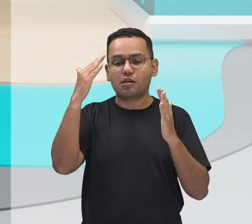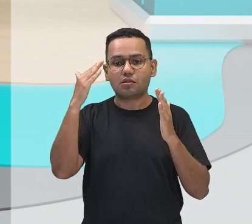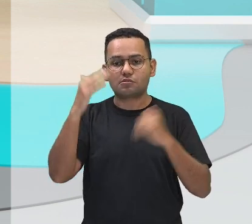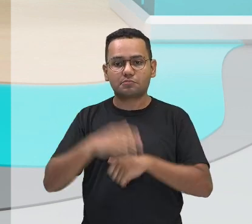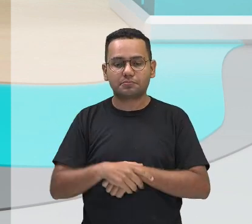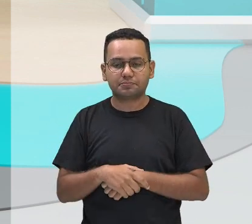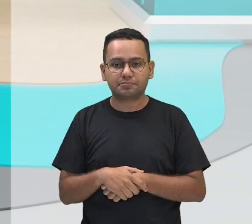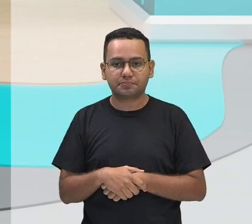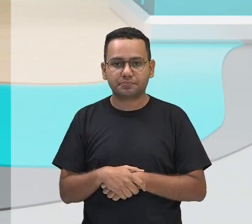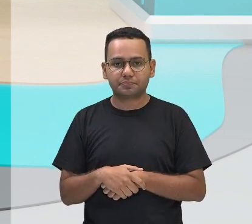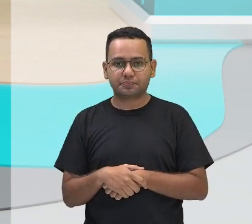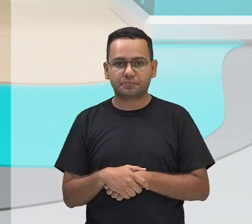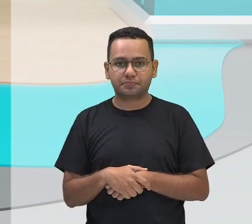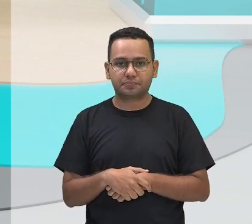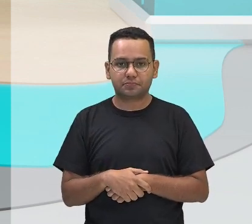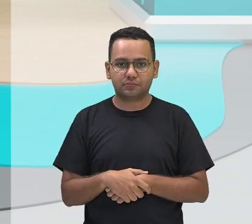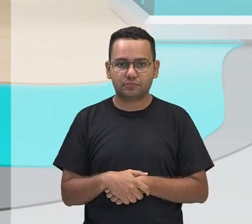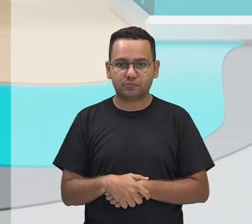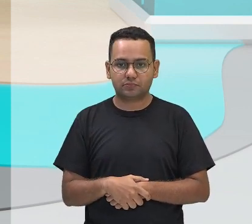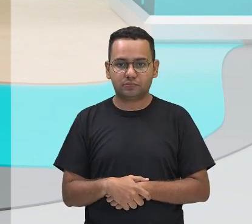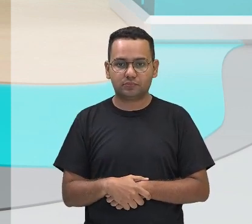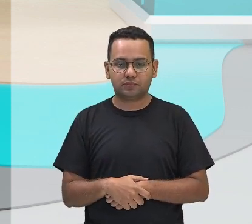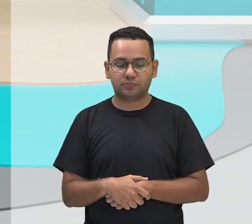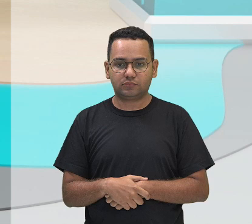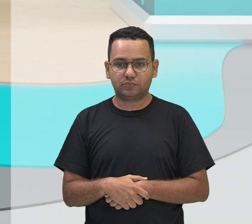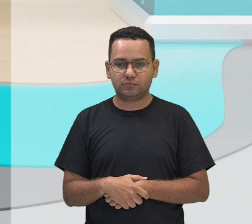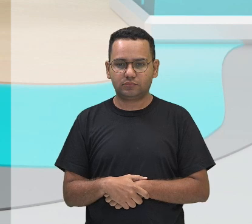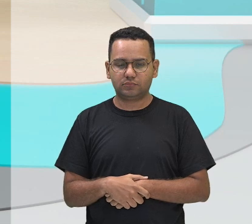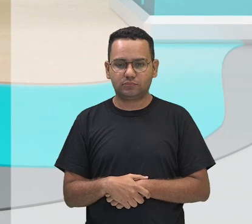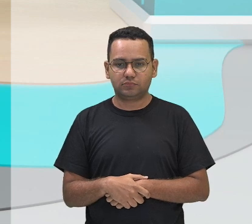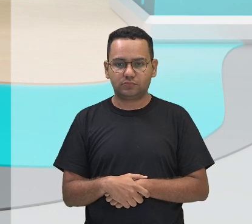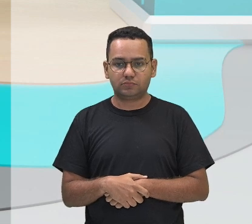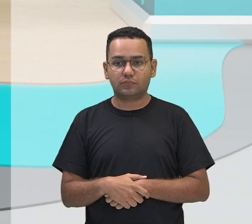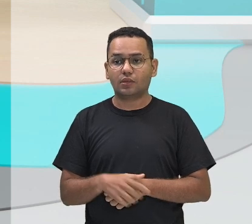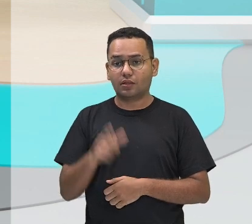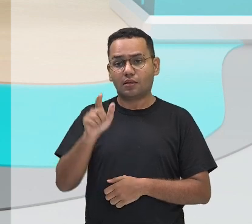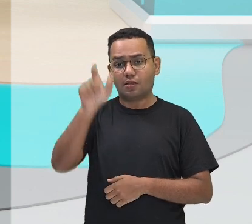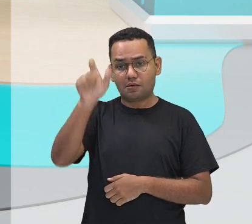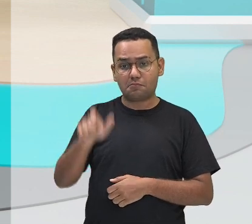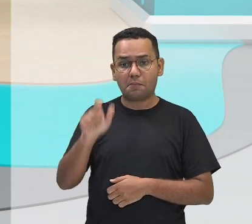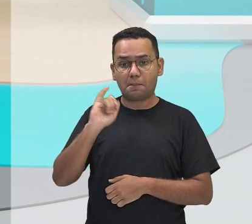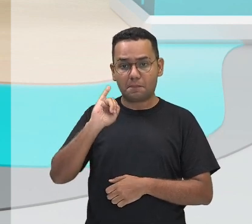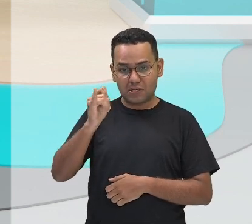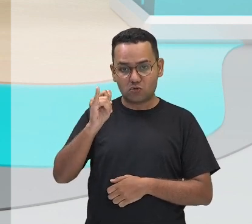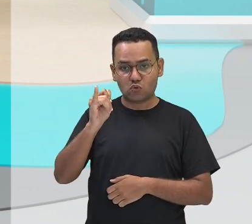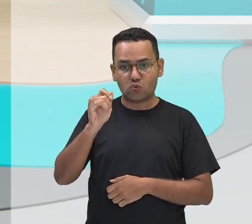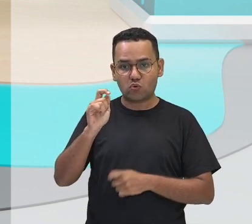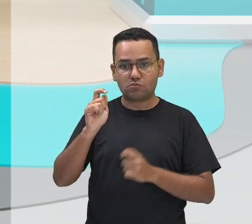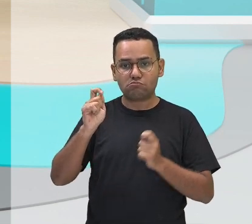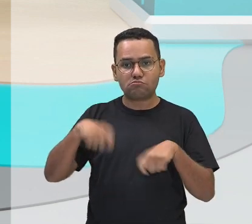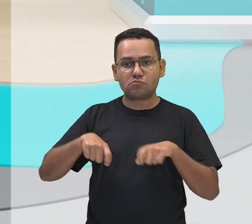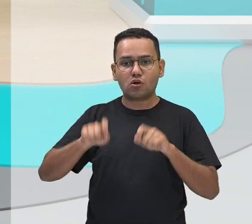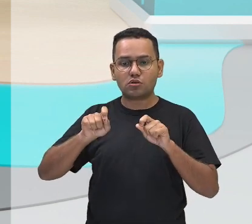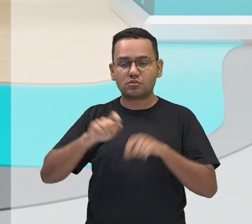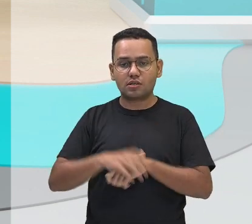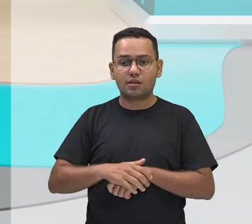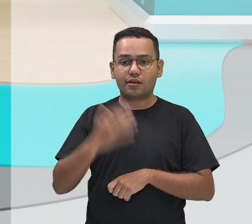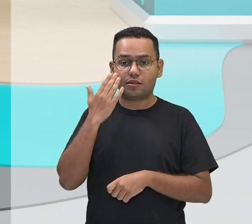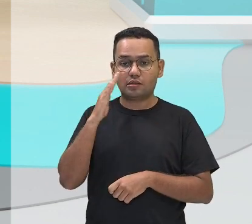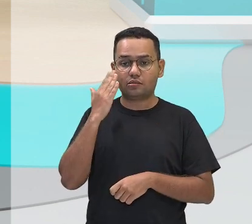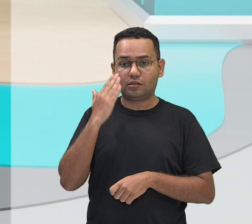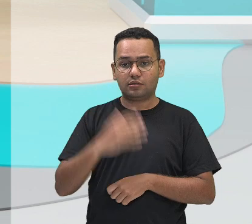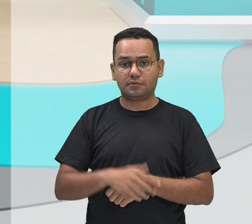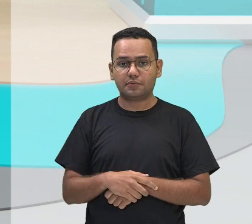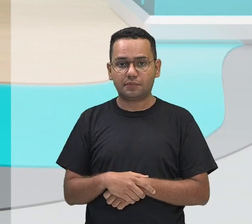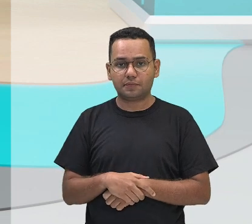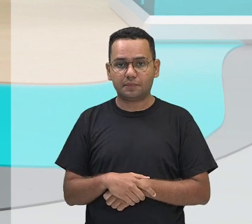emitir, né, a sua fala ali, que o receptor do seu discurso vai entender naquele momento, né, como que ele